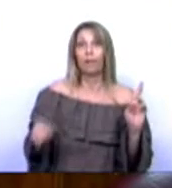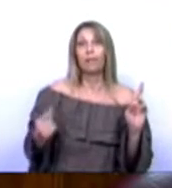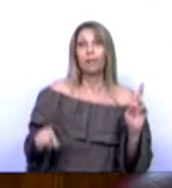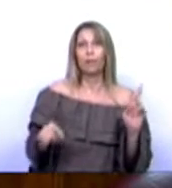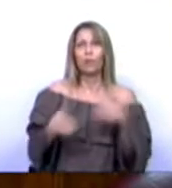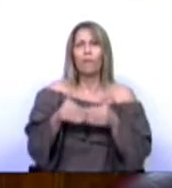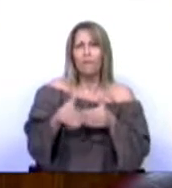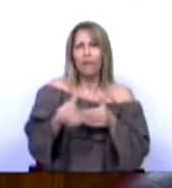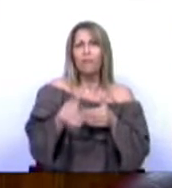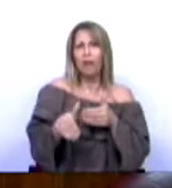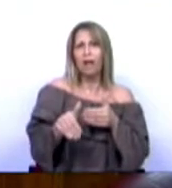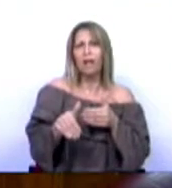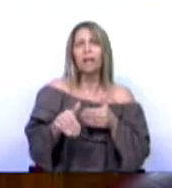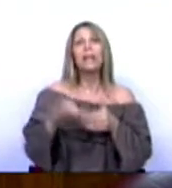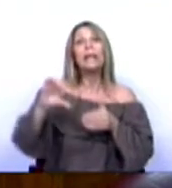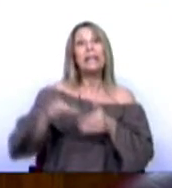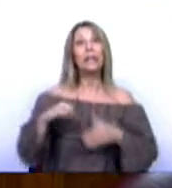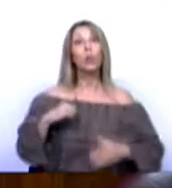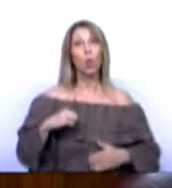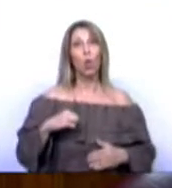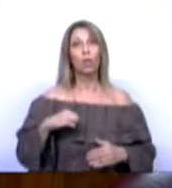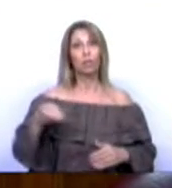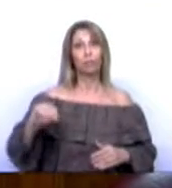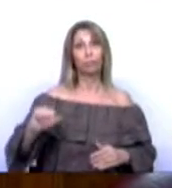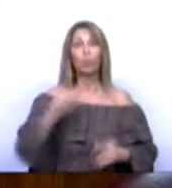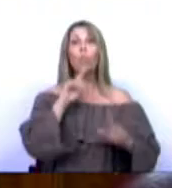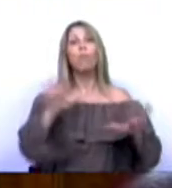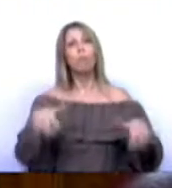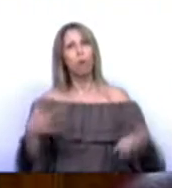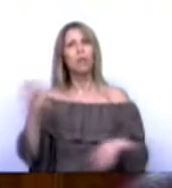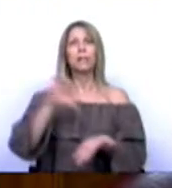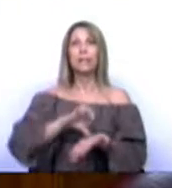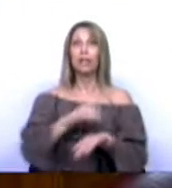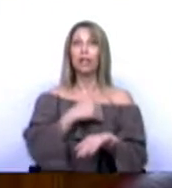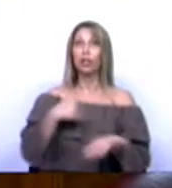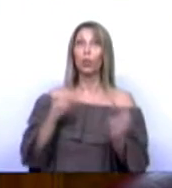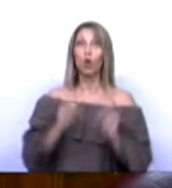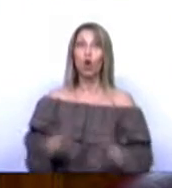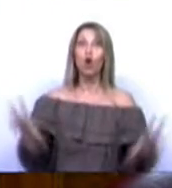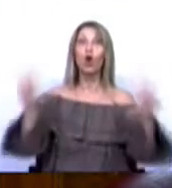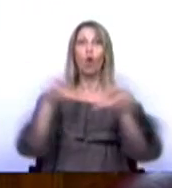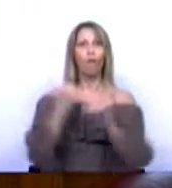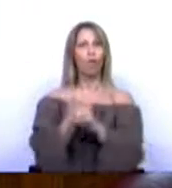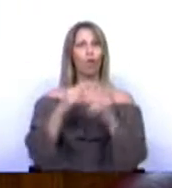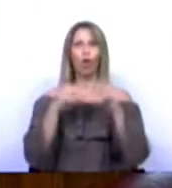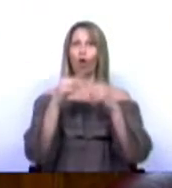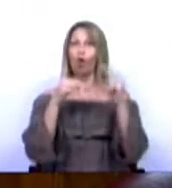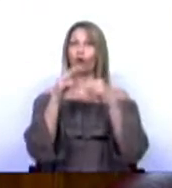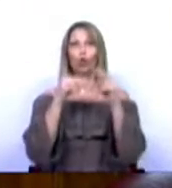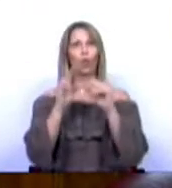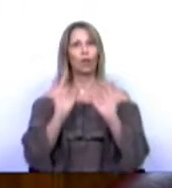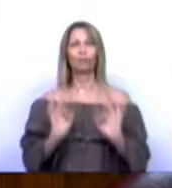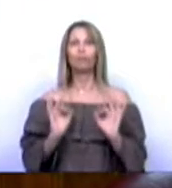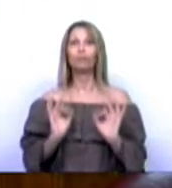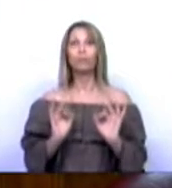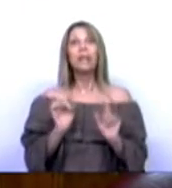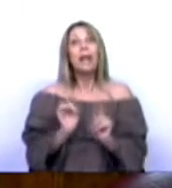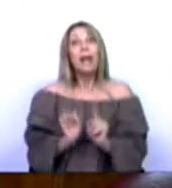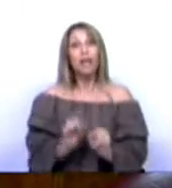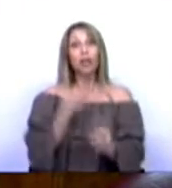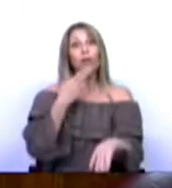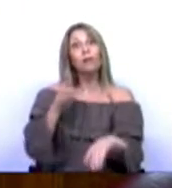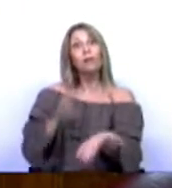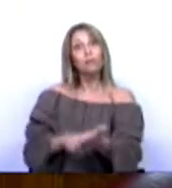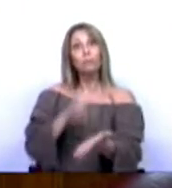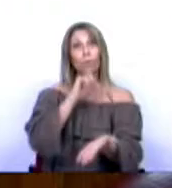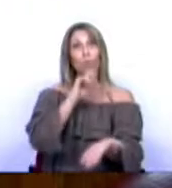breve prazo, a Quinta do Conde possa vir a ter o centro de saúde, o novo centro de saúde construído, e esta realidade